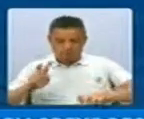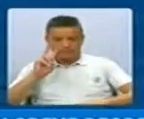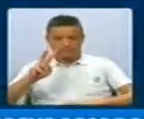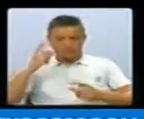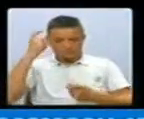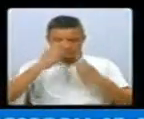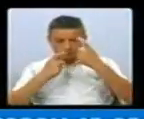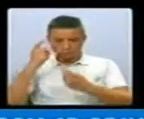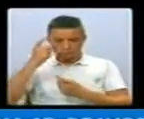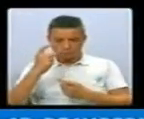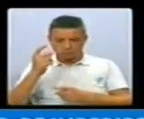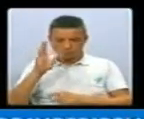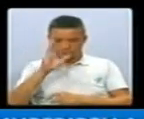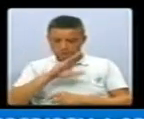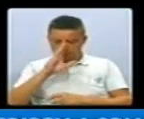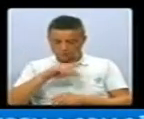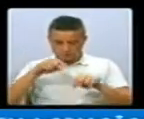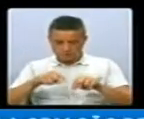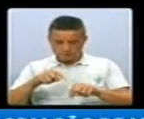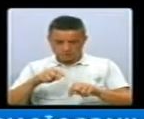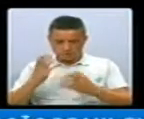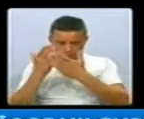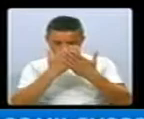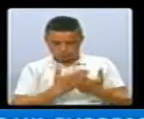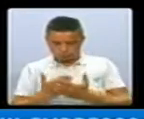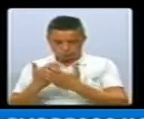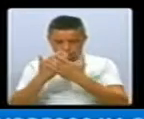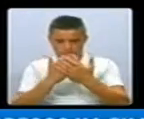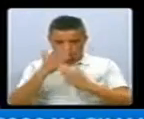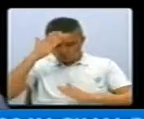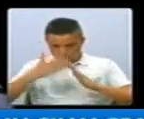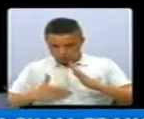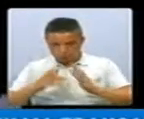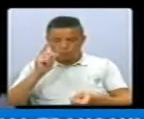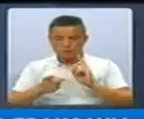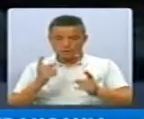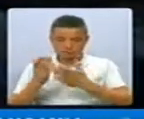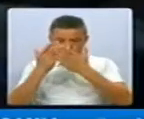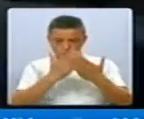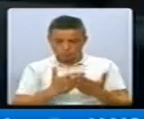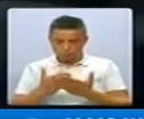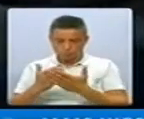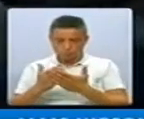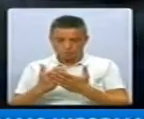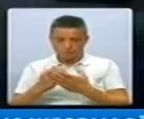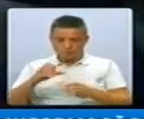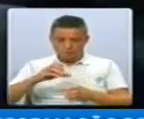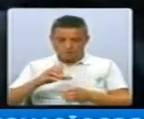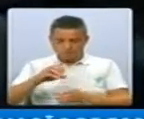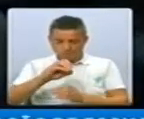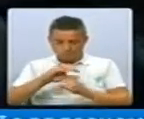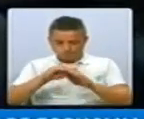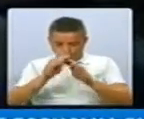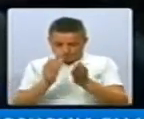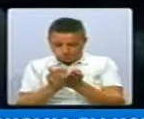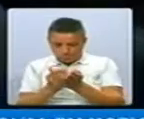assim: será que aquilo que eu estudo tem alguma coisa a ver com o que aconteceu? E o que é que ele estuda? Estuda a formação de bolhas de plasma